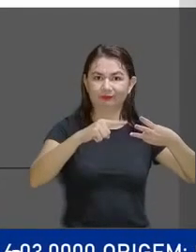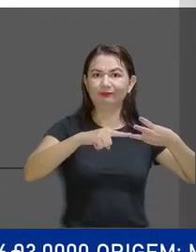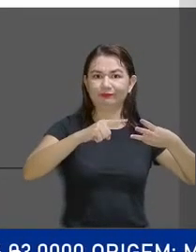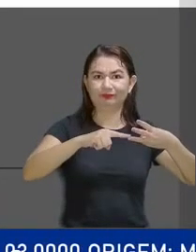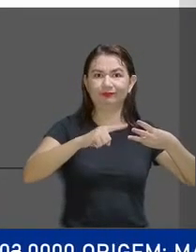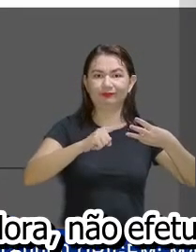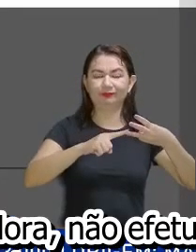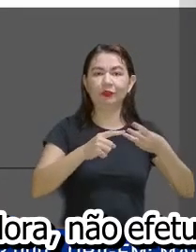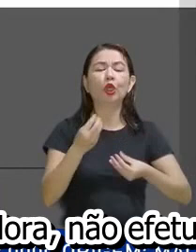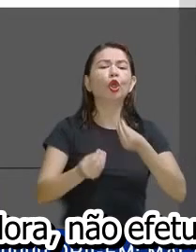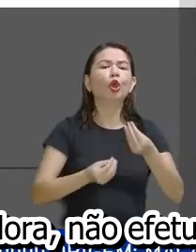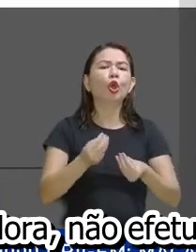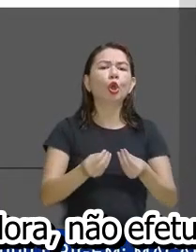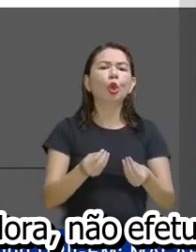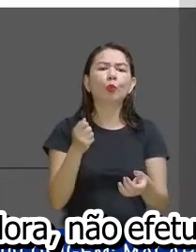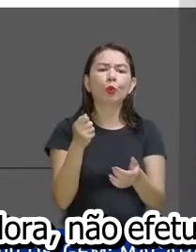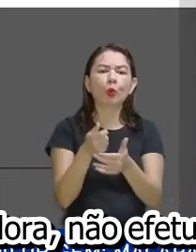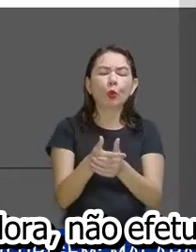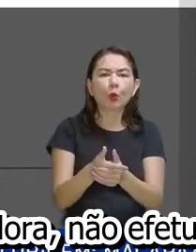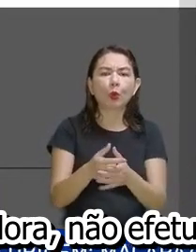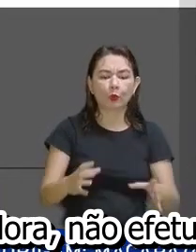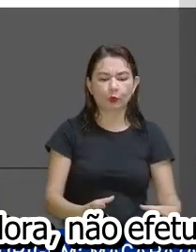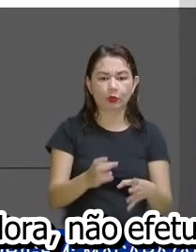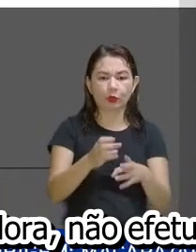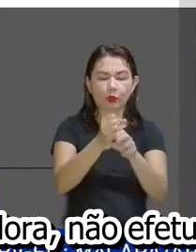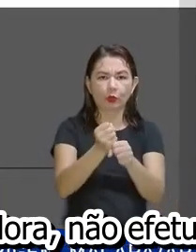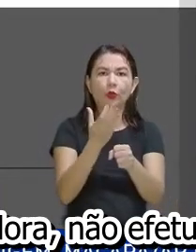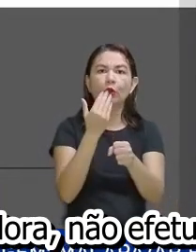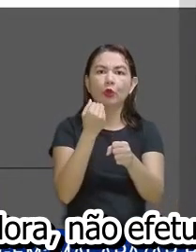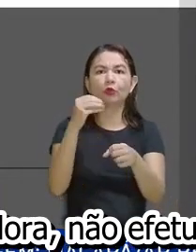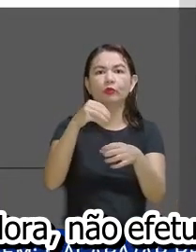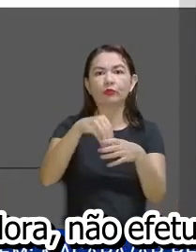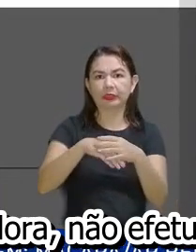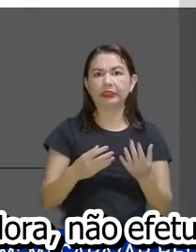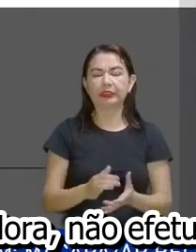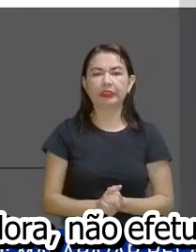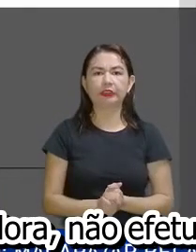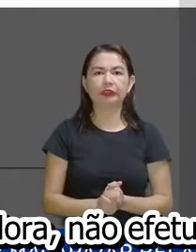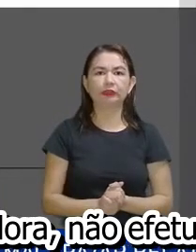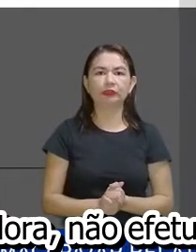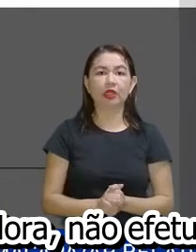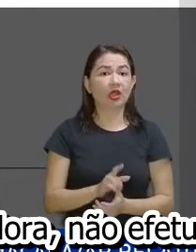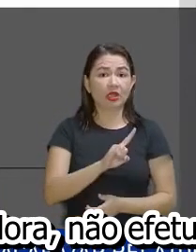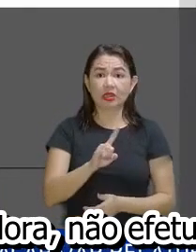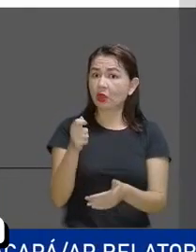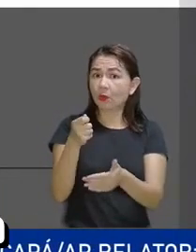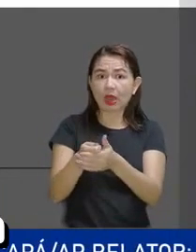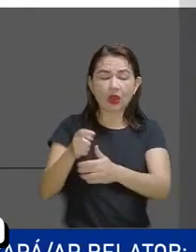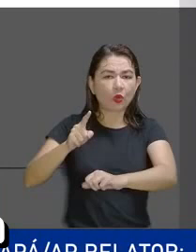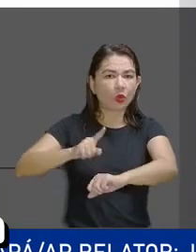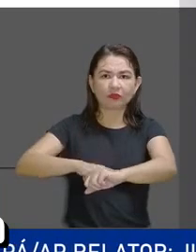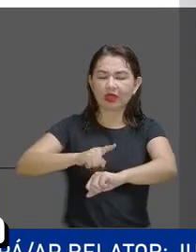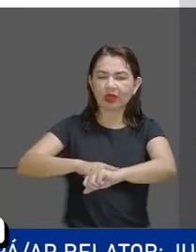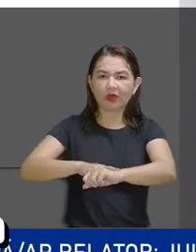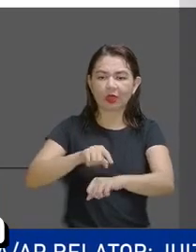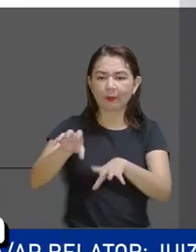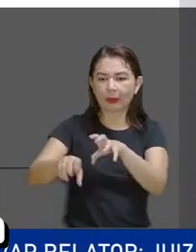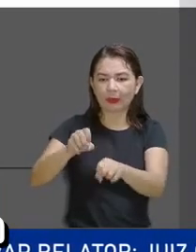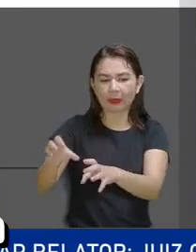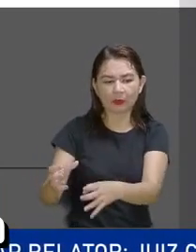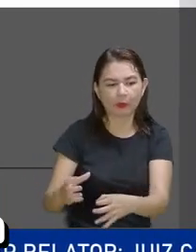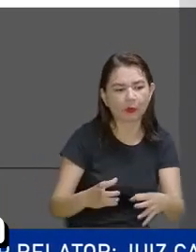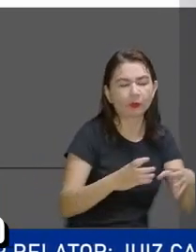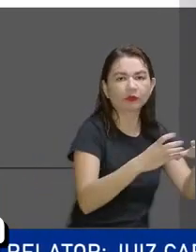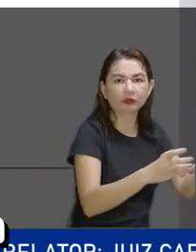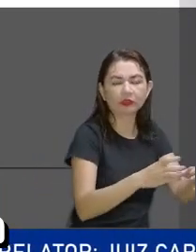das cestas. Felipe Moreira alegou que Irlon, ao pegar as cestas na distribuidora, não efetuou o pagamento naquele momento, embora tenha